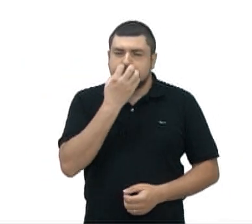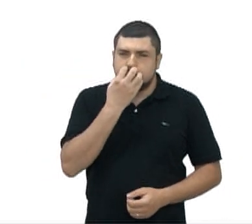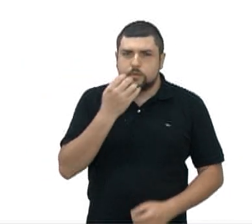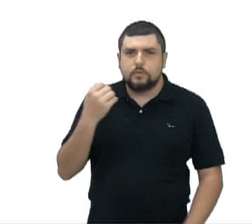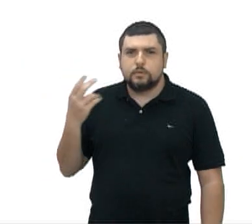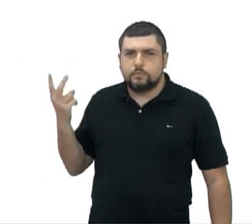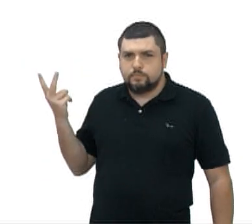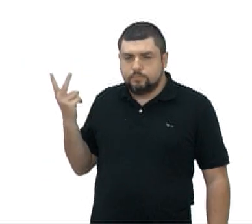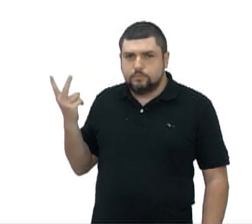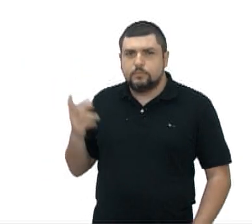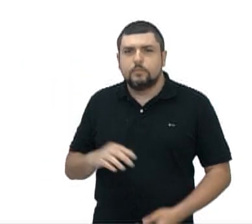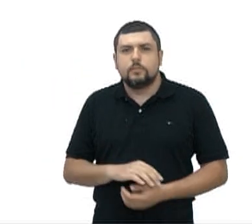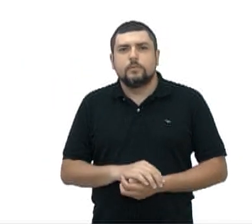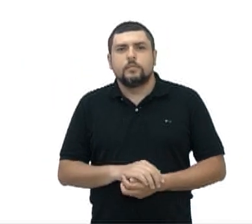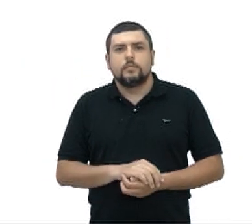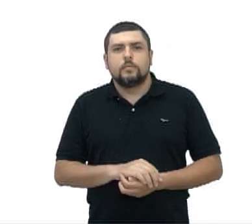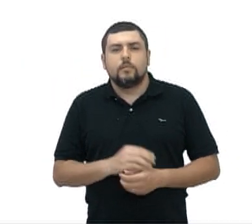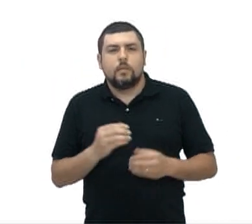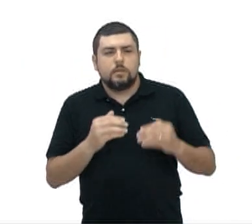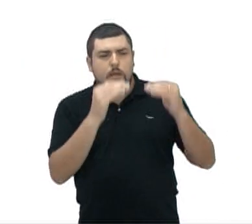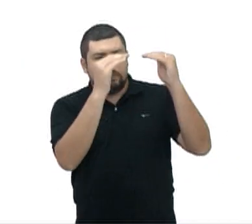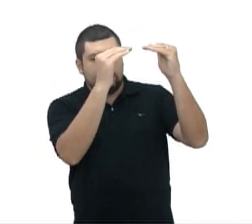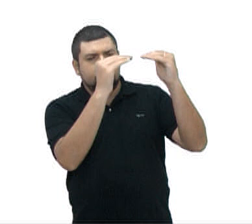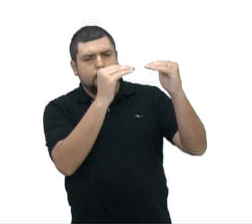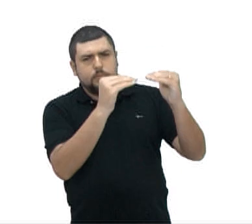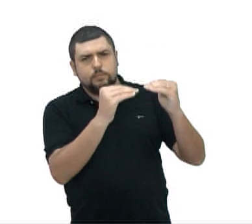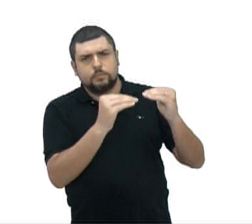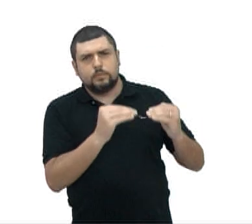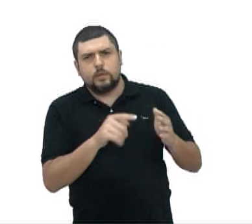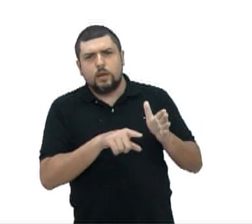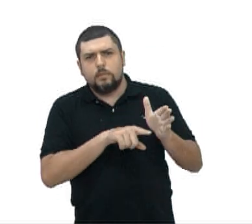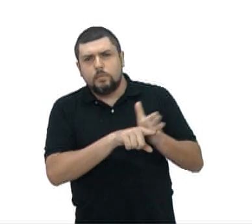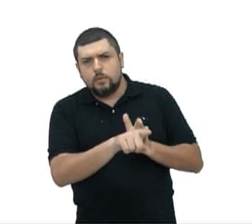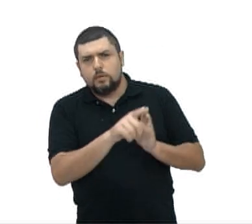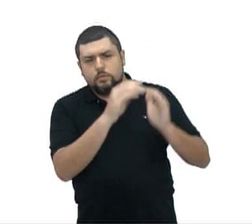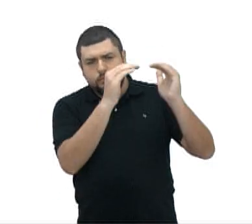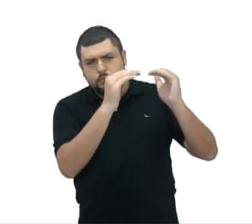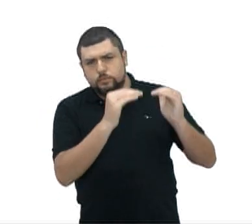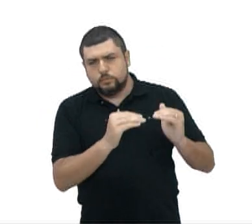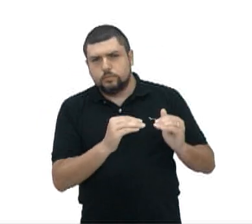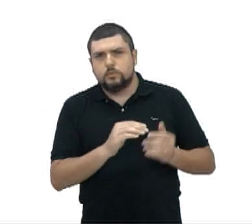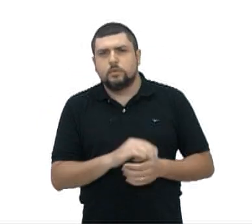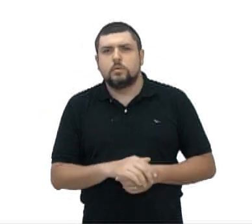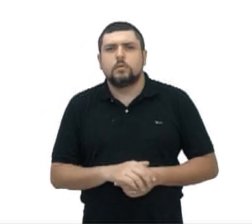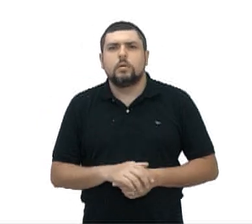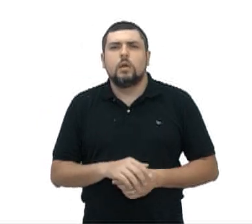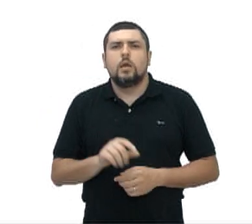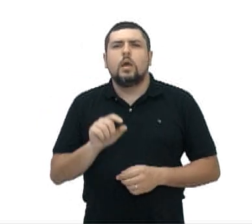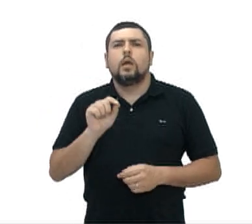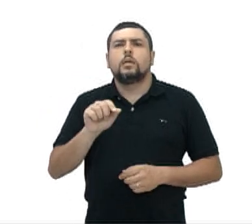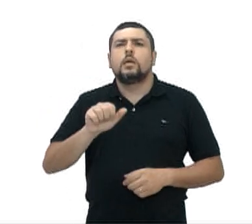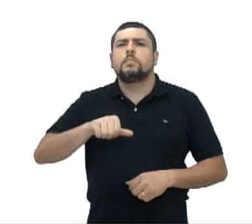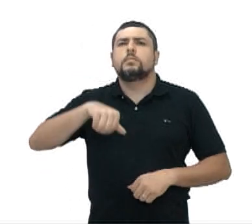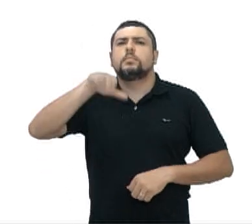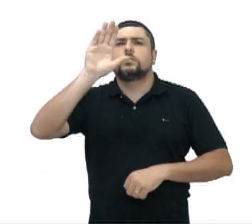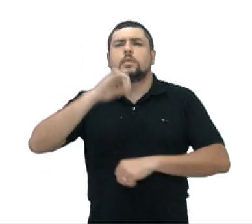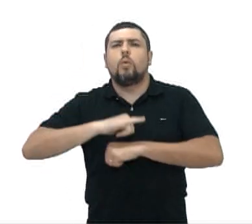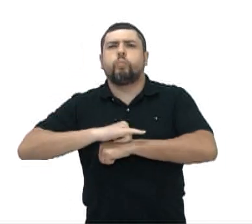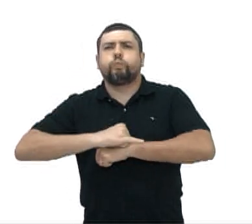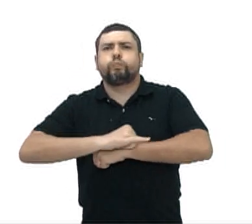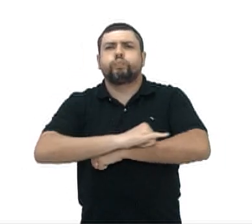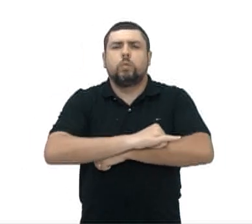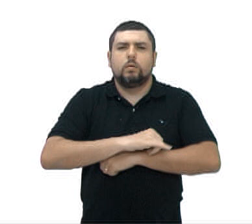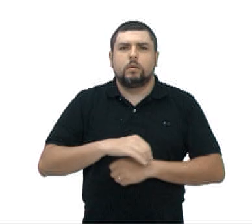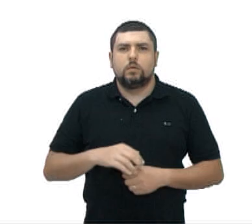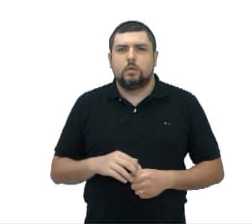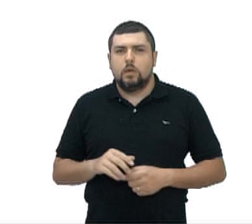vai responder as perguntas conforme o modelo. Olha só. Who is fatter? Quem é mais gordo? Nós sabemos que